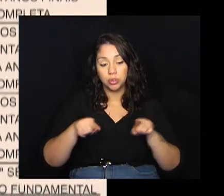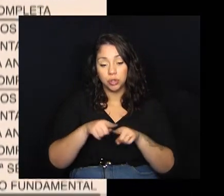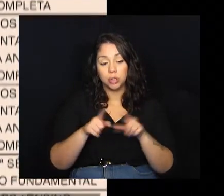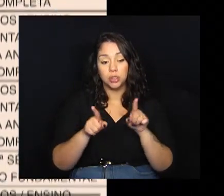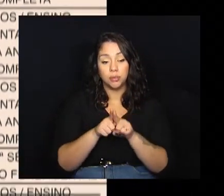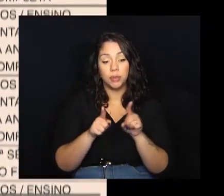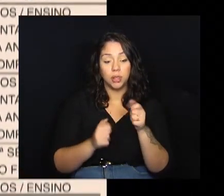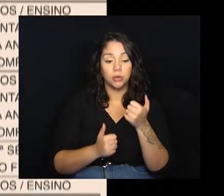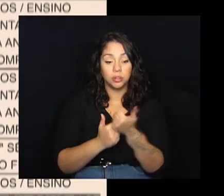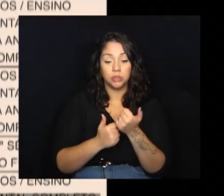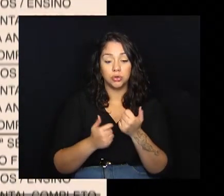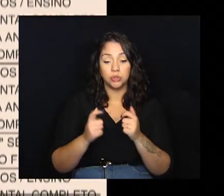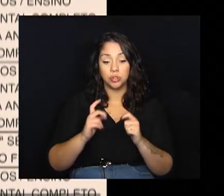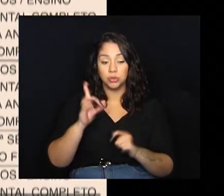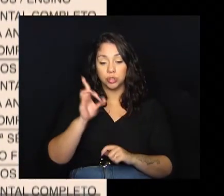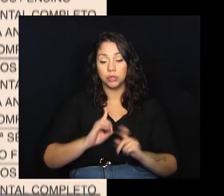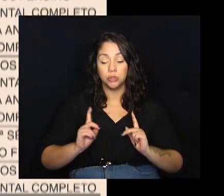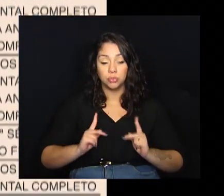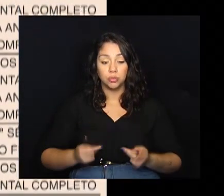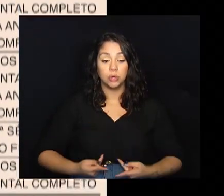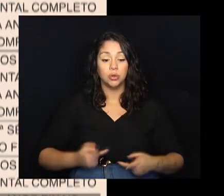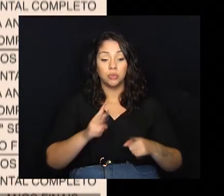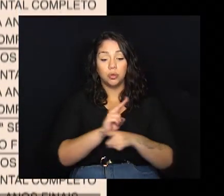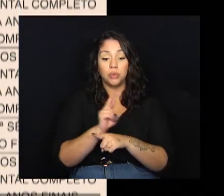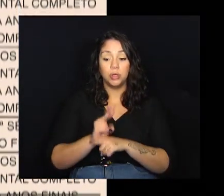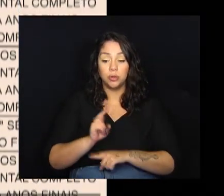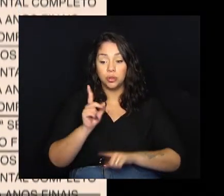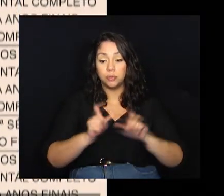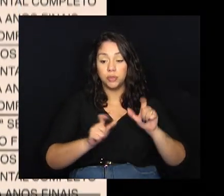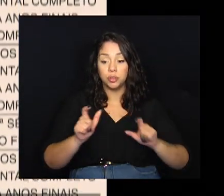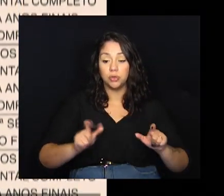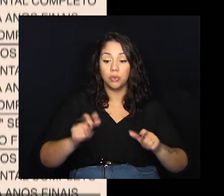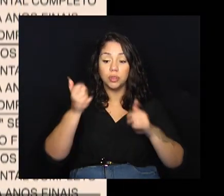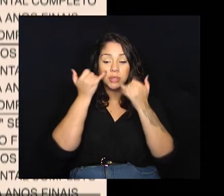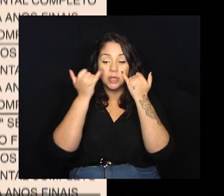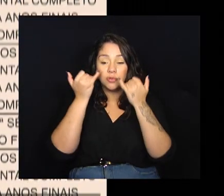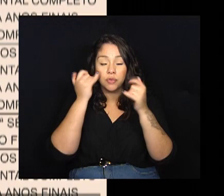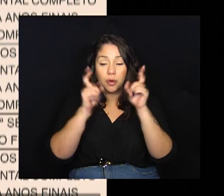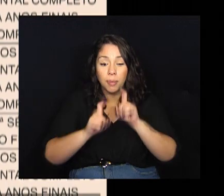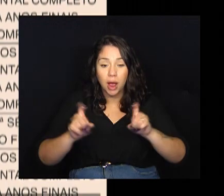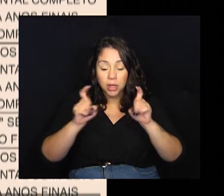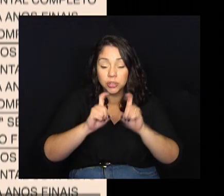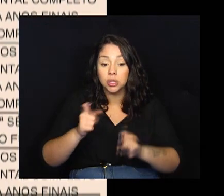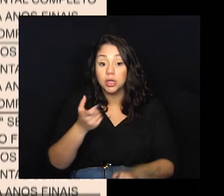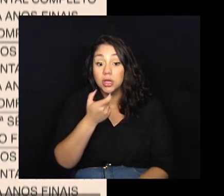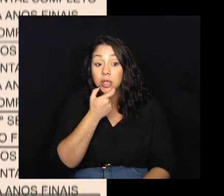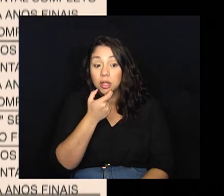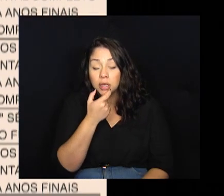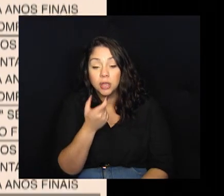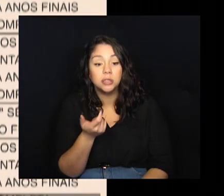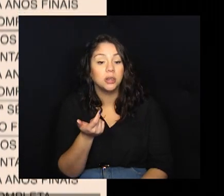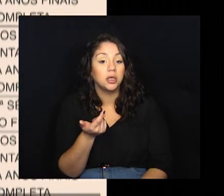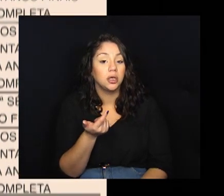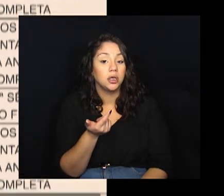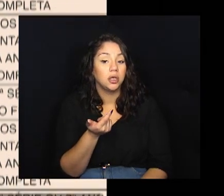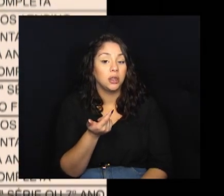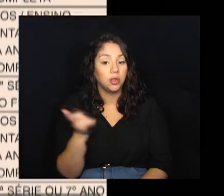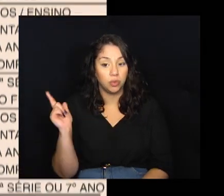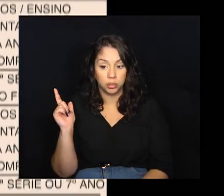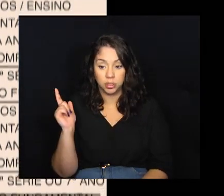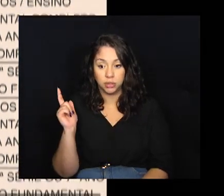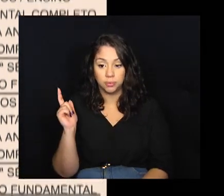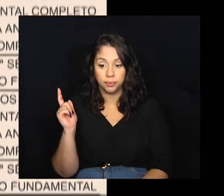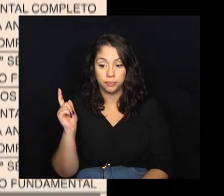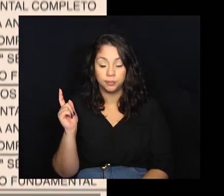auxiliar financeiro cuidador de pessoas informática inglês e tantas outras olha alguns inclusive